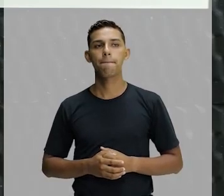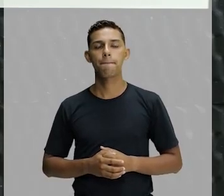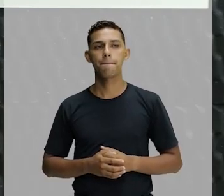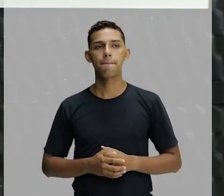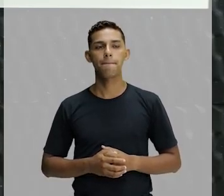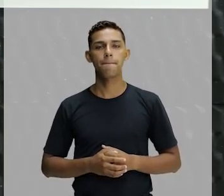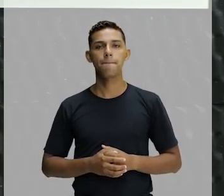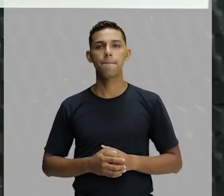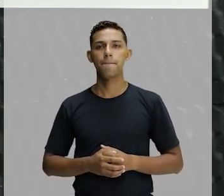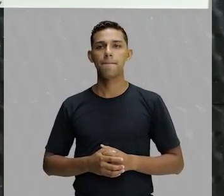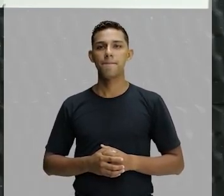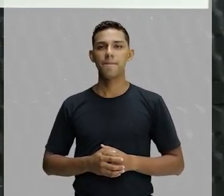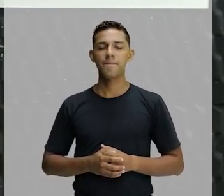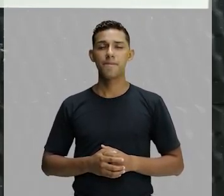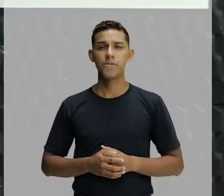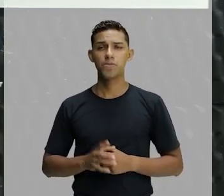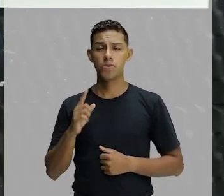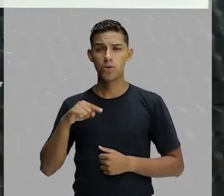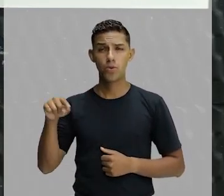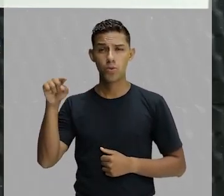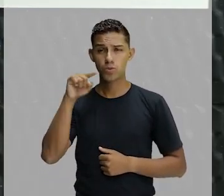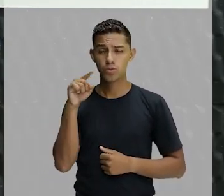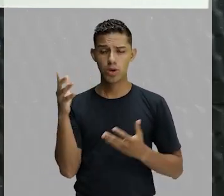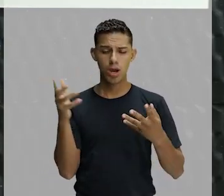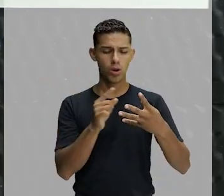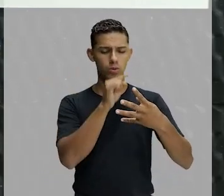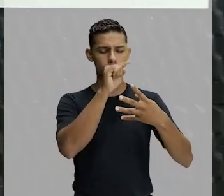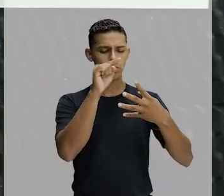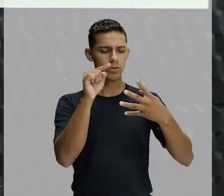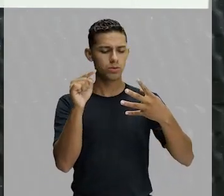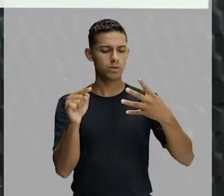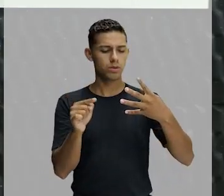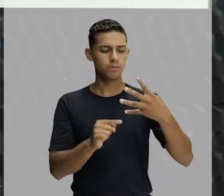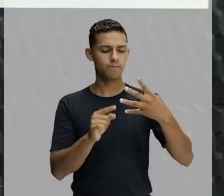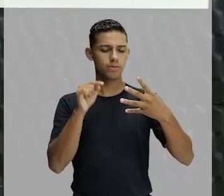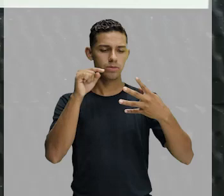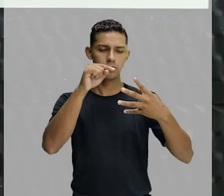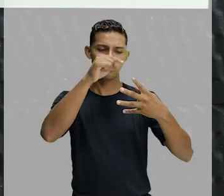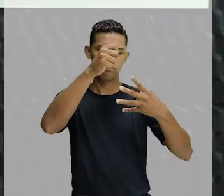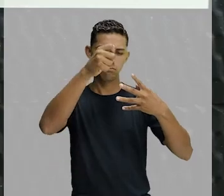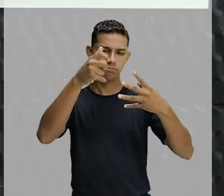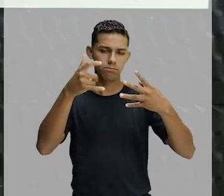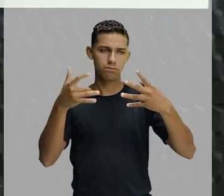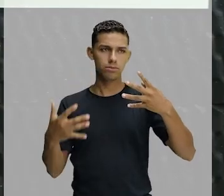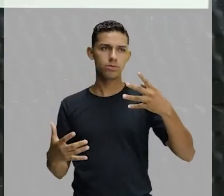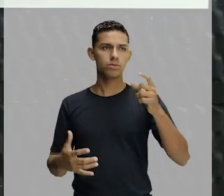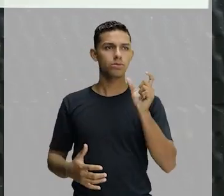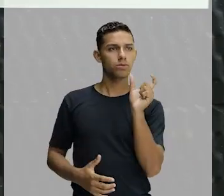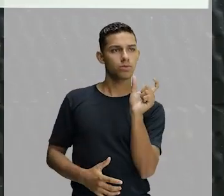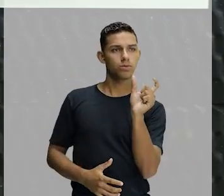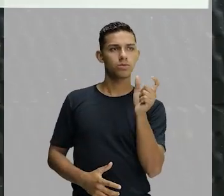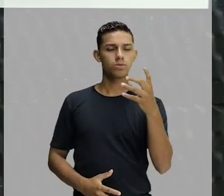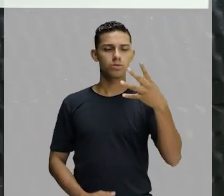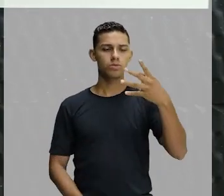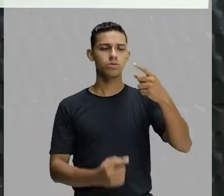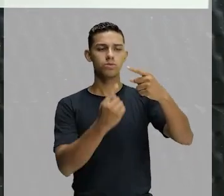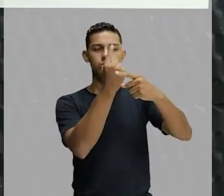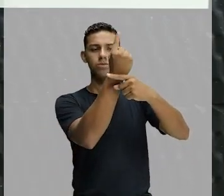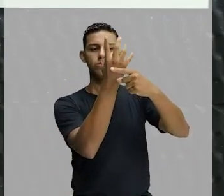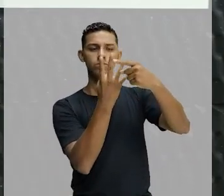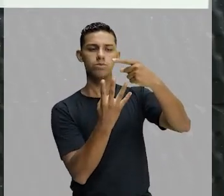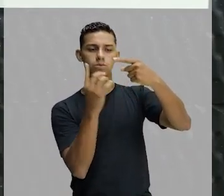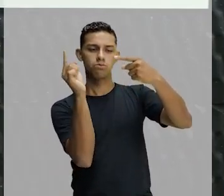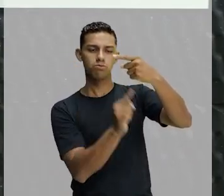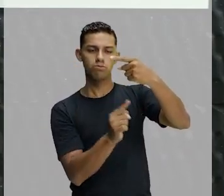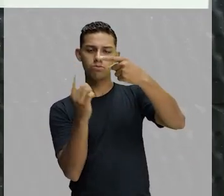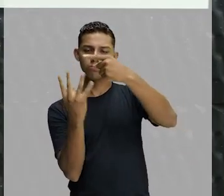Fenótipo branco. Pessoal, isso aqui que eu acabei de fazer, eu posso riscar esses 4 aqui, ó, que é tudo igual.